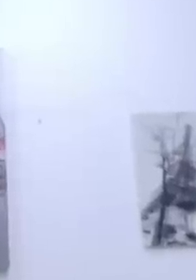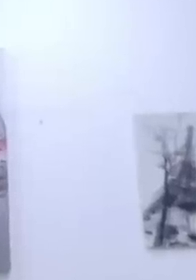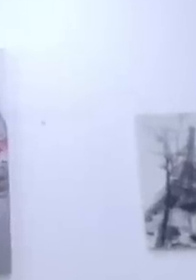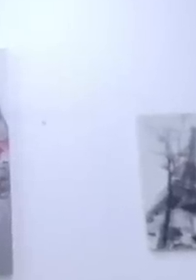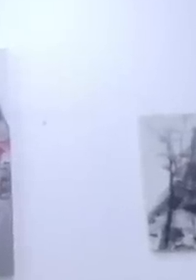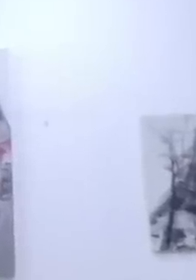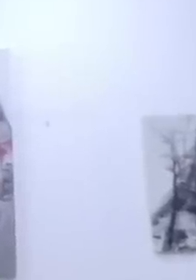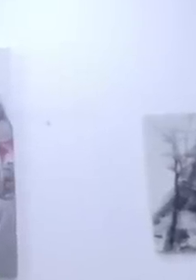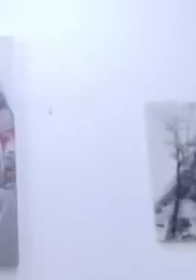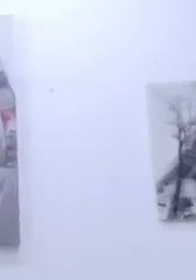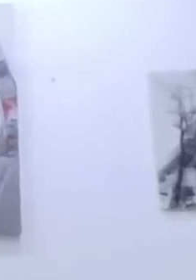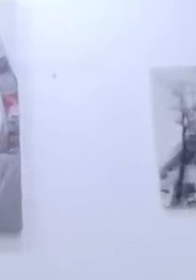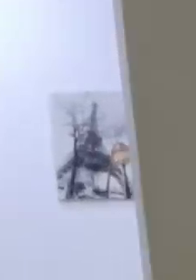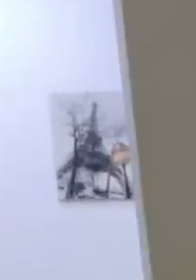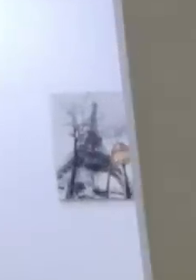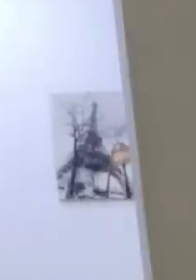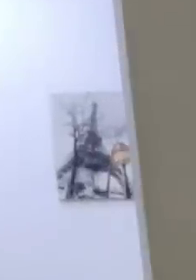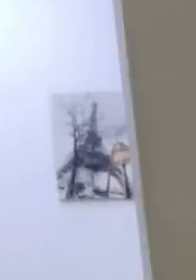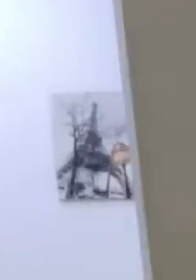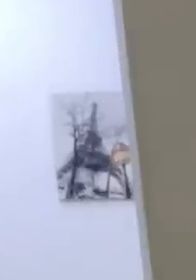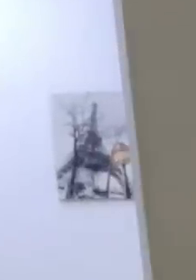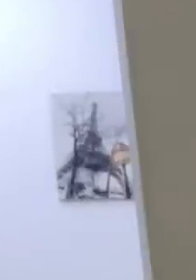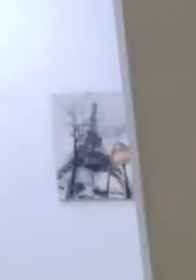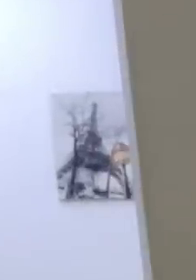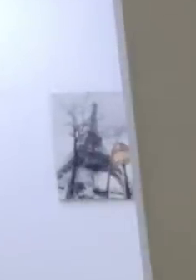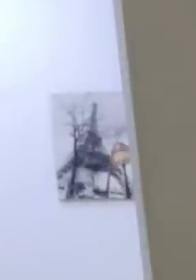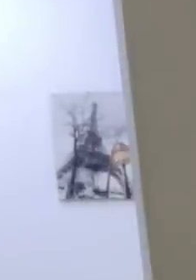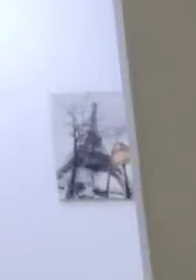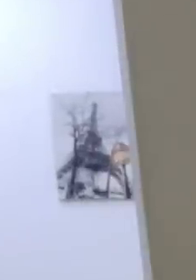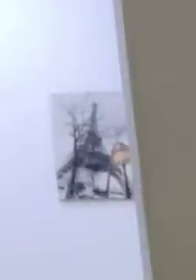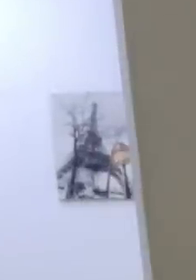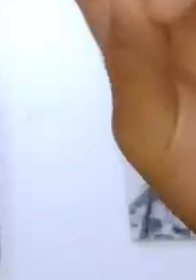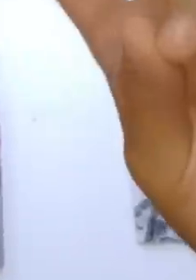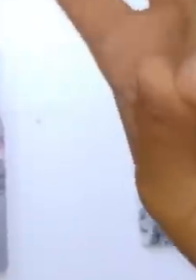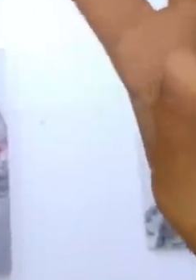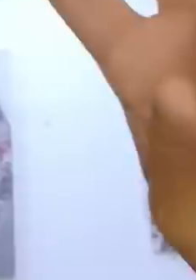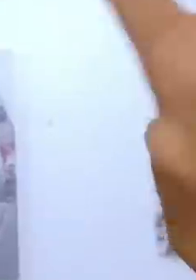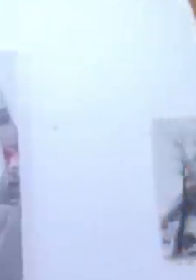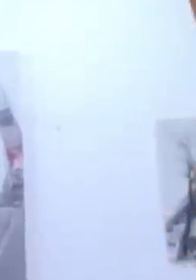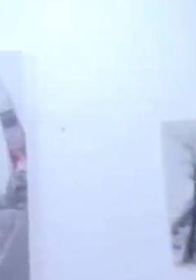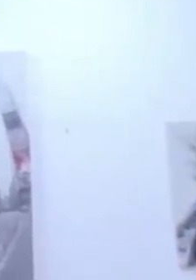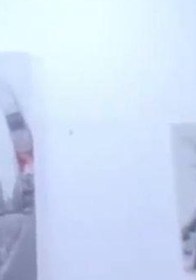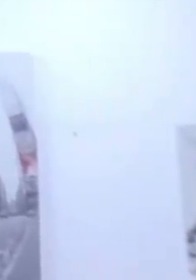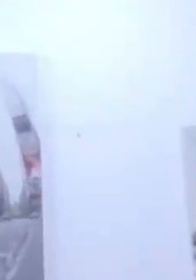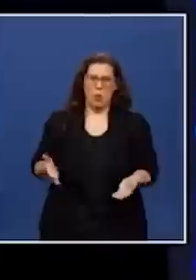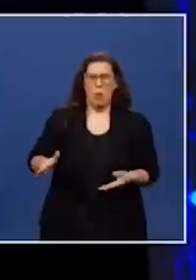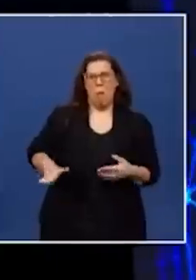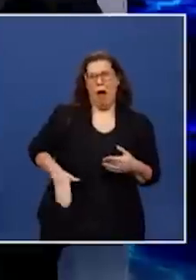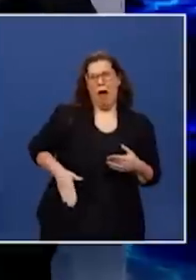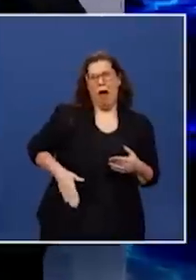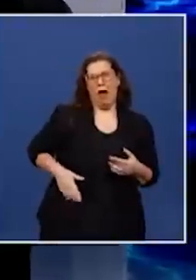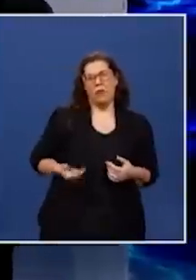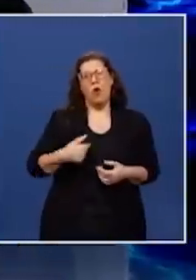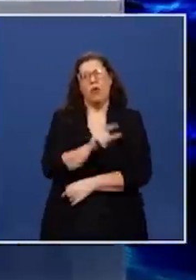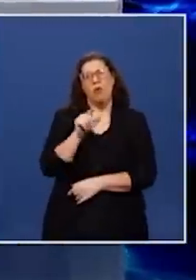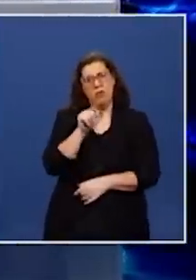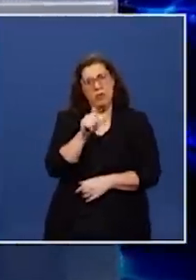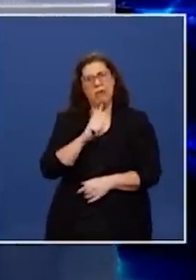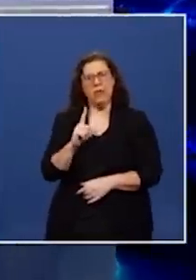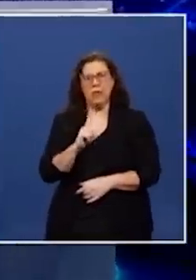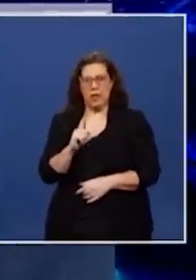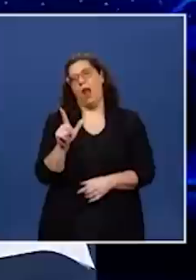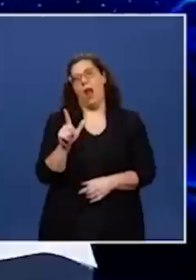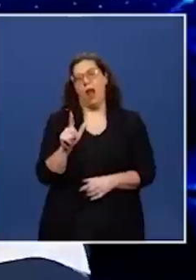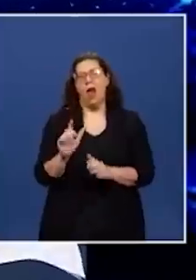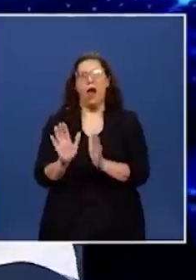nas favelas dominadas pelo tráfico? Nossa, mas é muito esquisito essa coragem toda, né? O senhor teve atualmente no